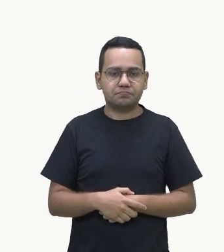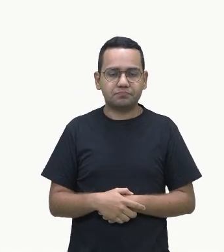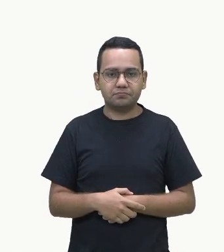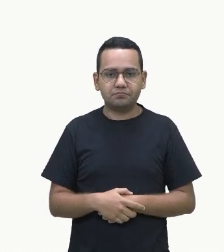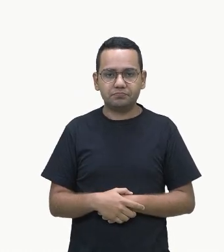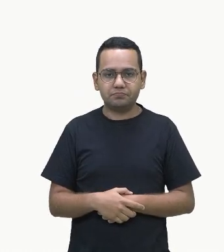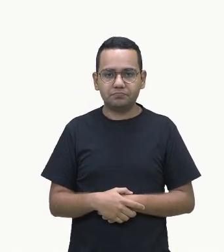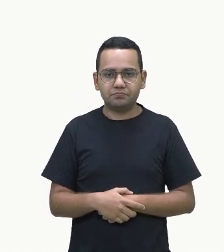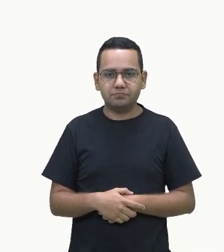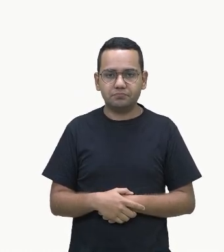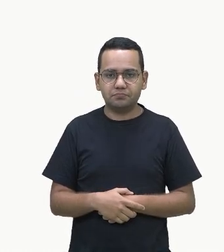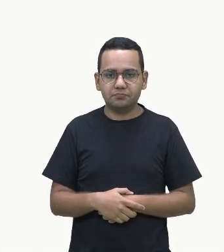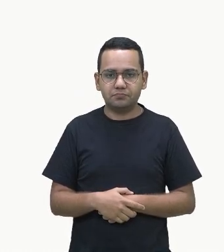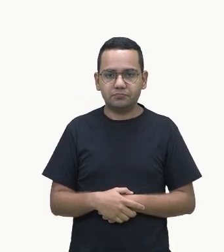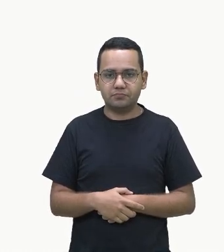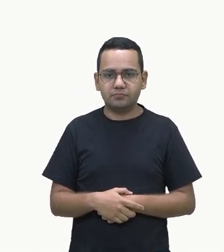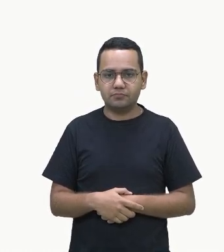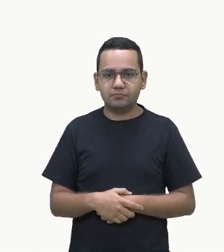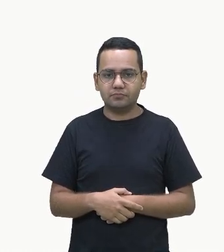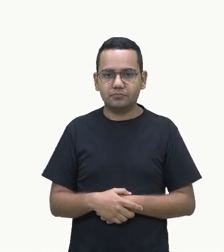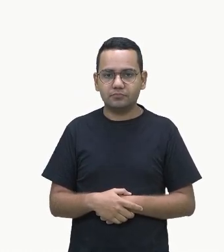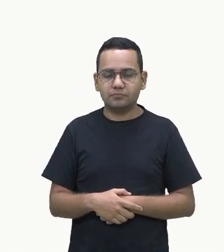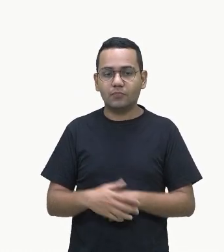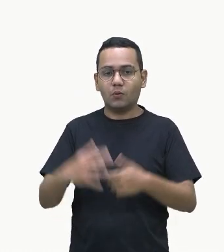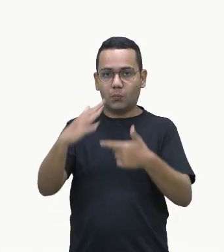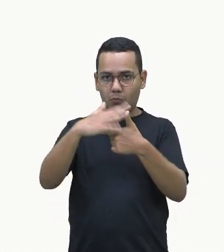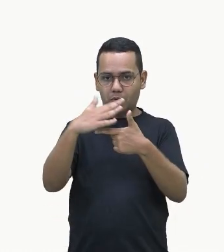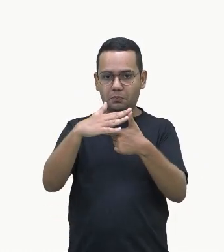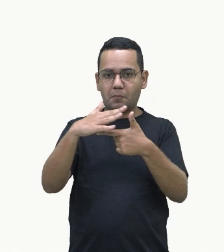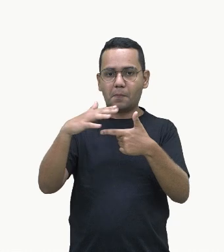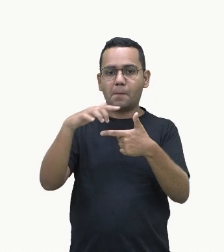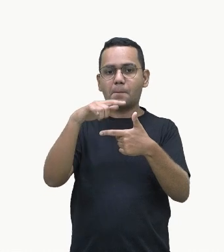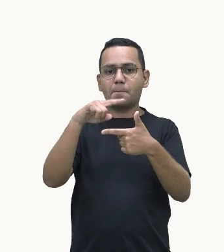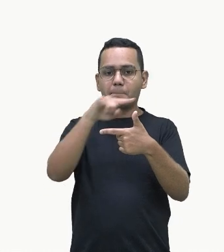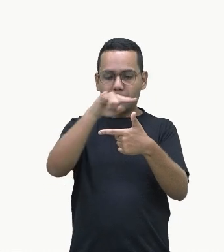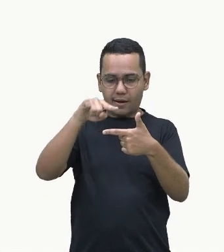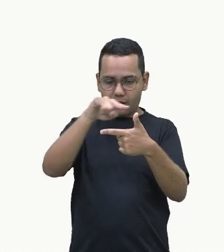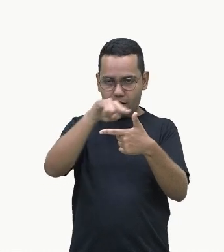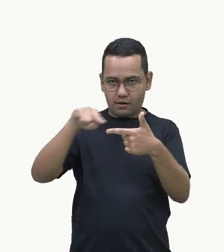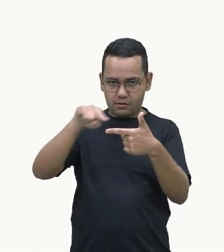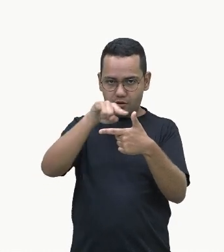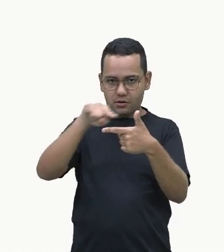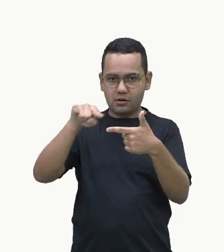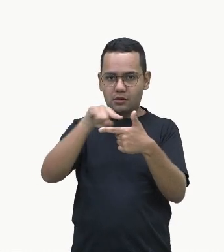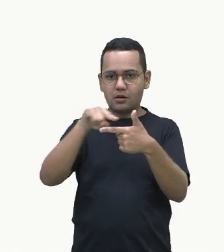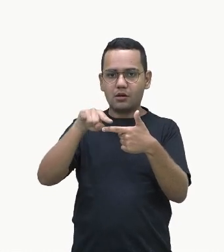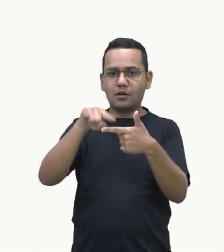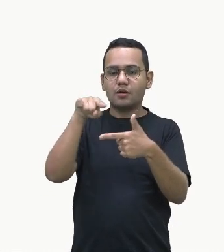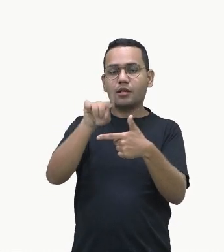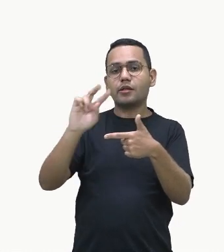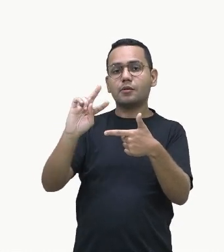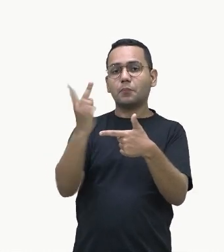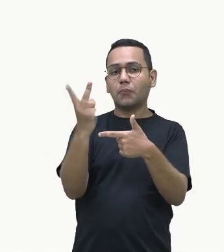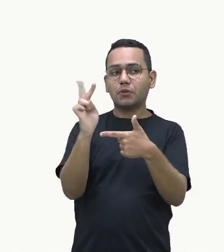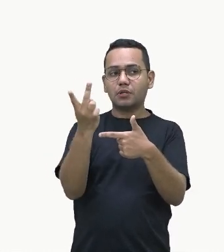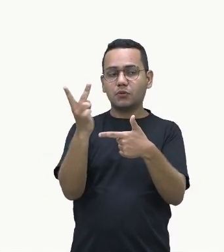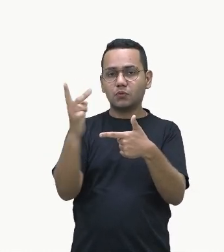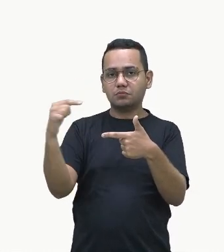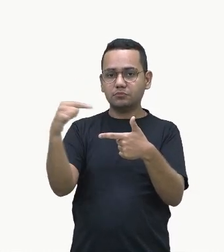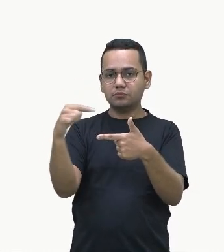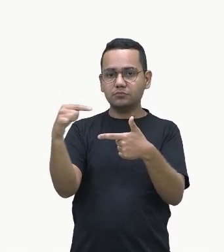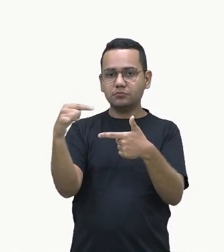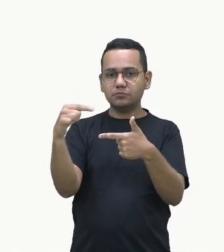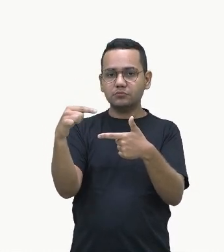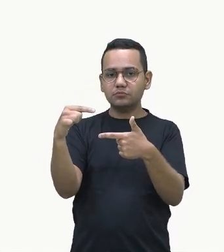lado oposto ao ângulo reto é chamado de quê? De hipotenusa. E você também percebe que a hipotenusa vai ser aqui